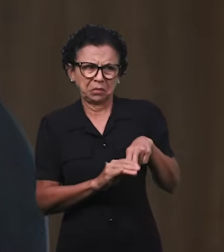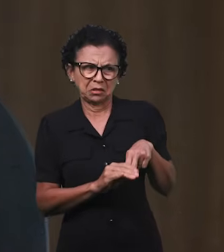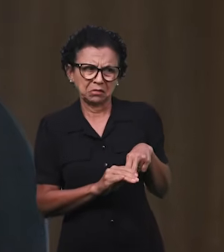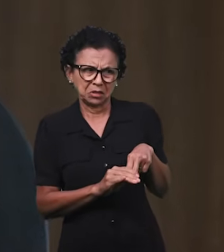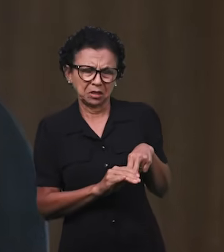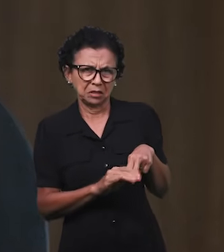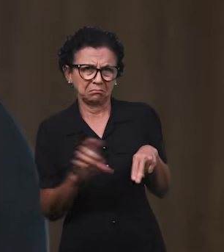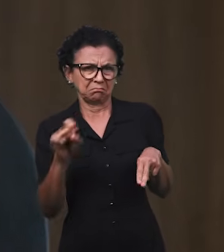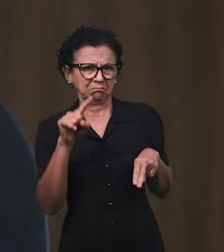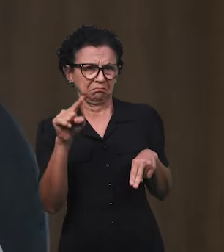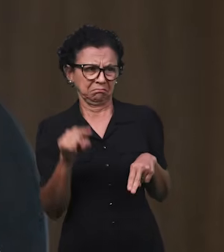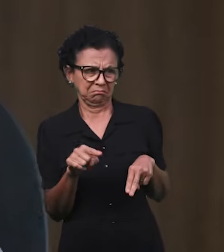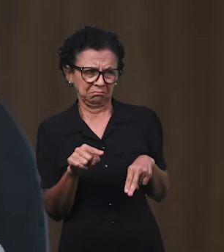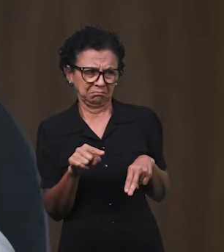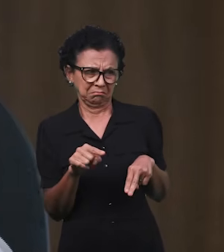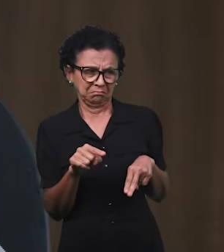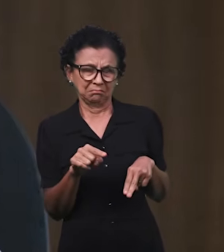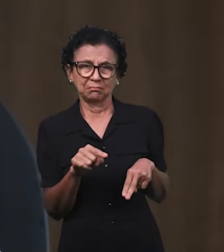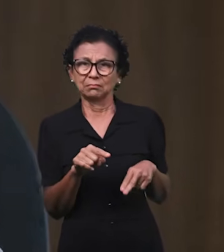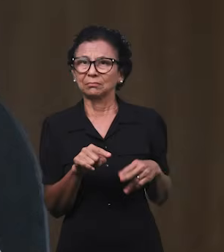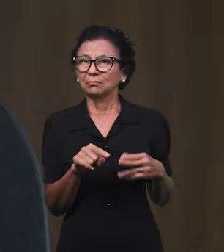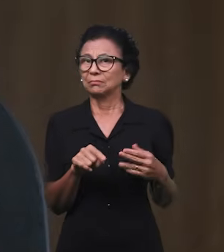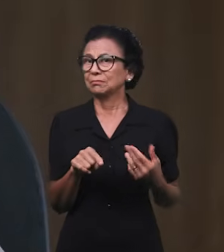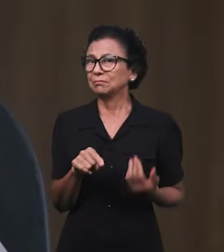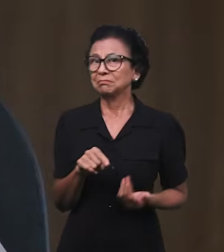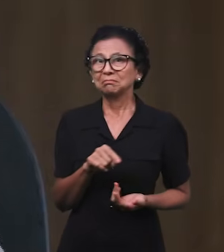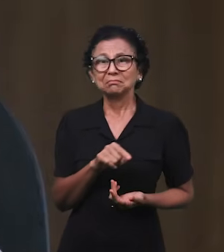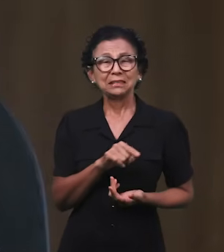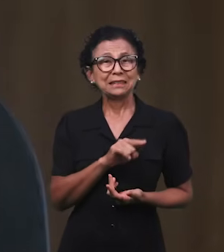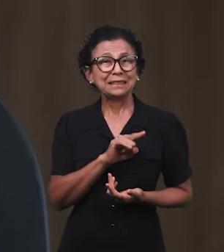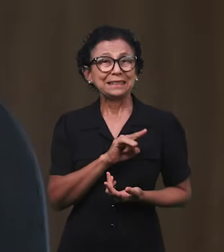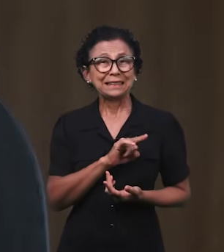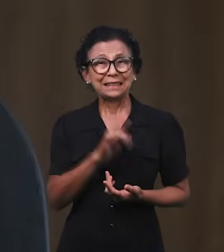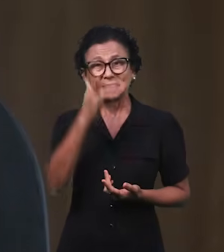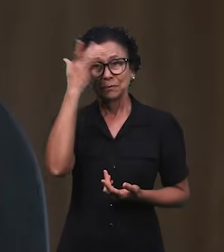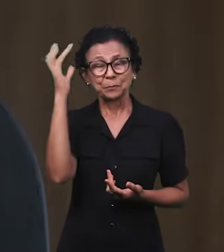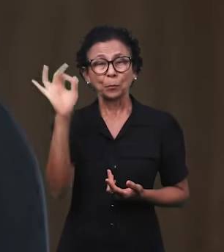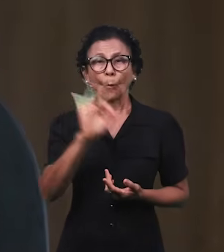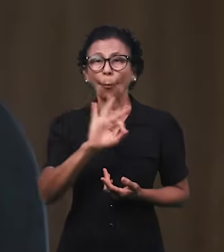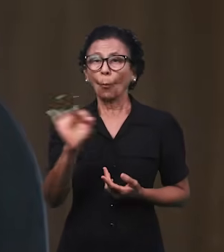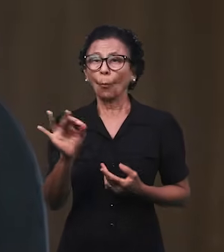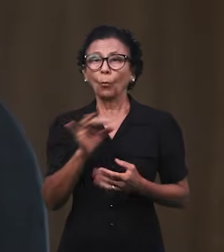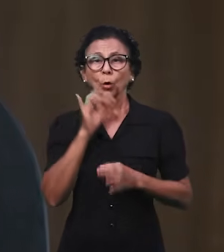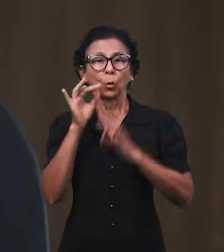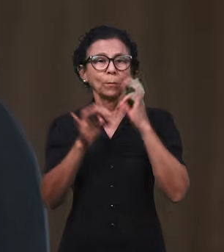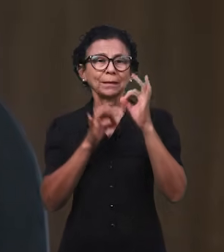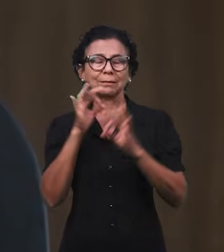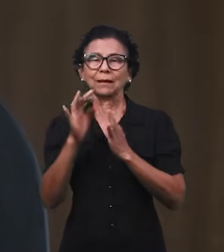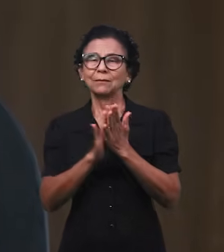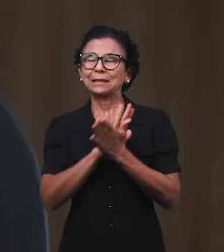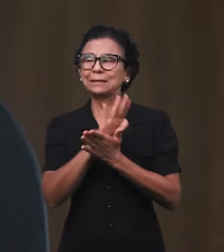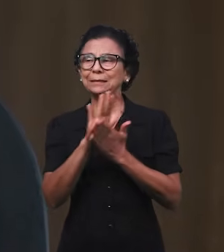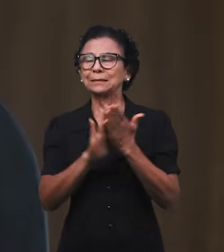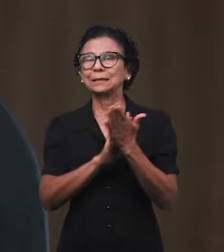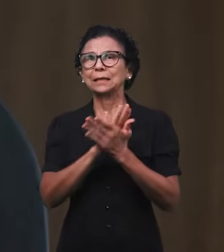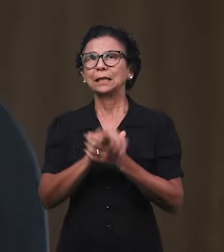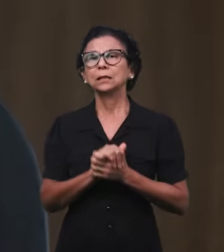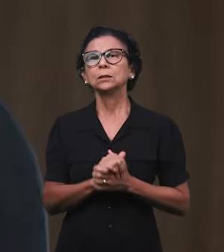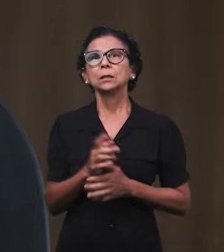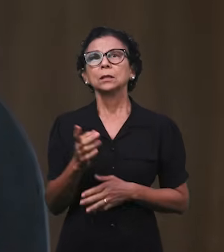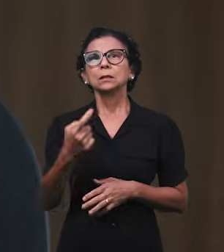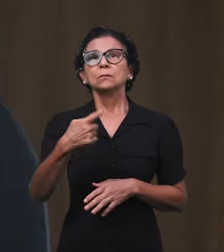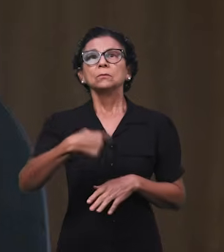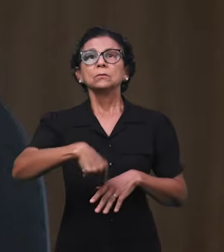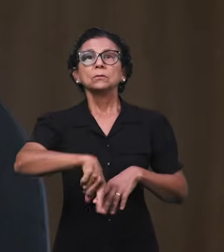é um assunto, eu dou graças a Deus que hoje se fala sobre isso, porque na época não se falava sobre isso, você ia ao